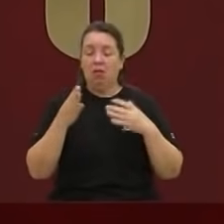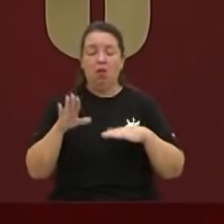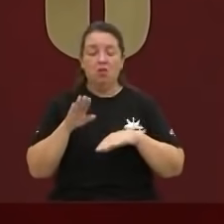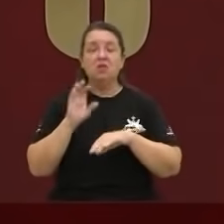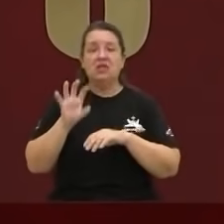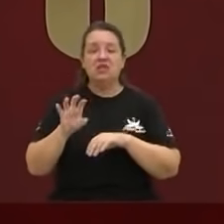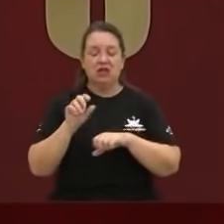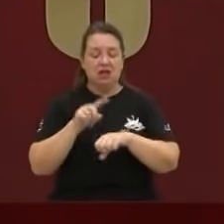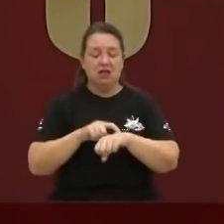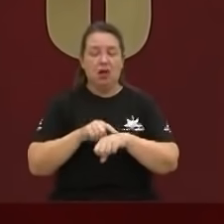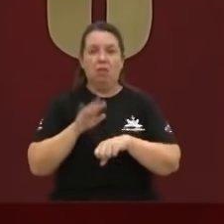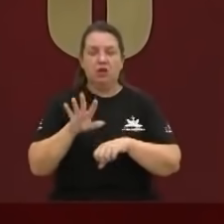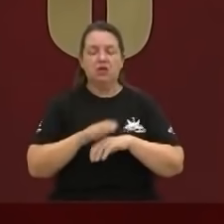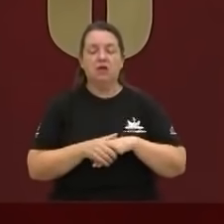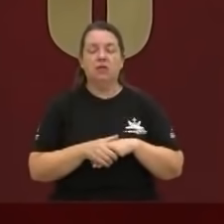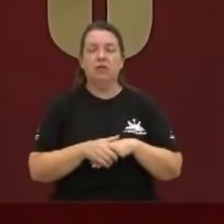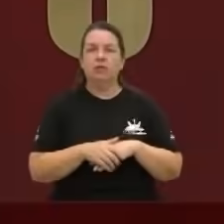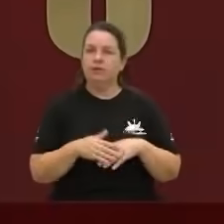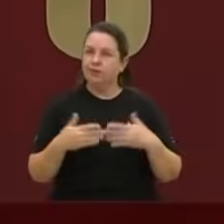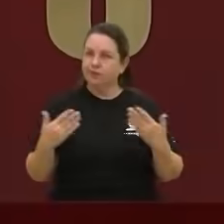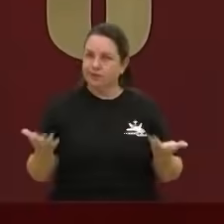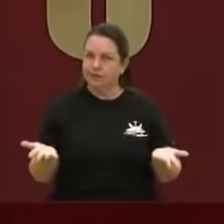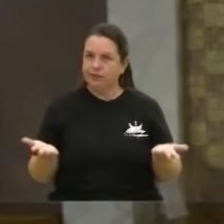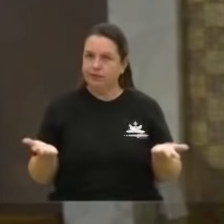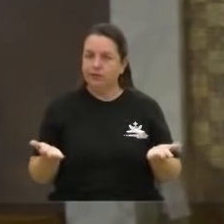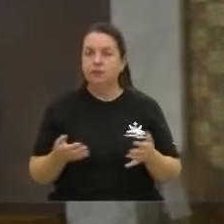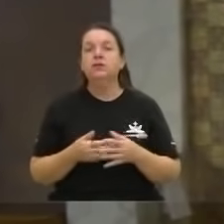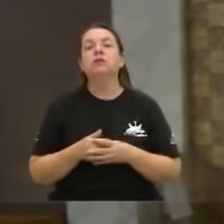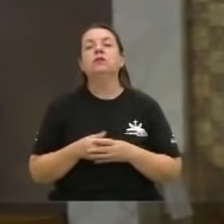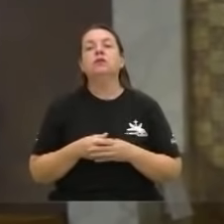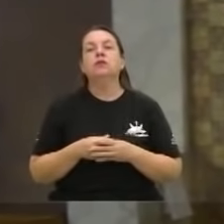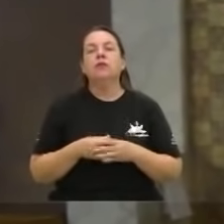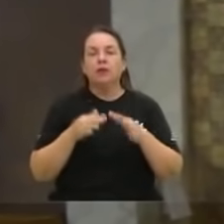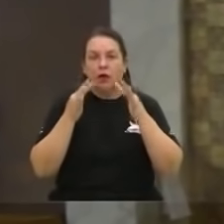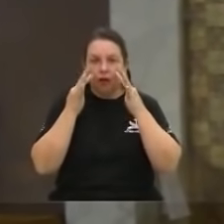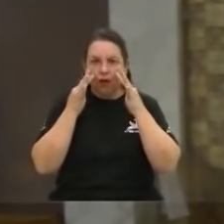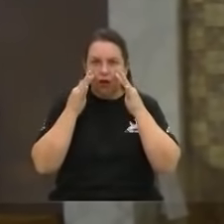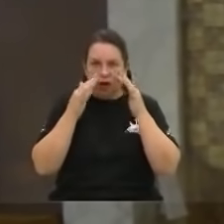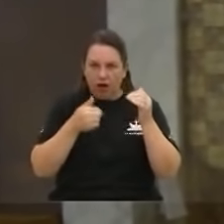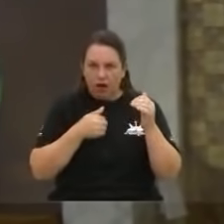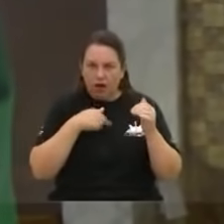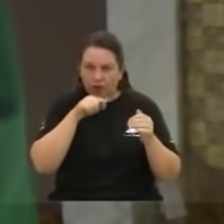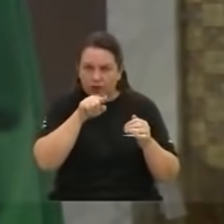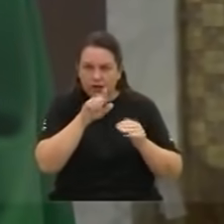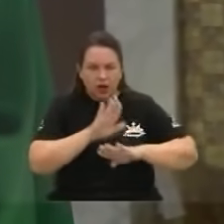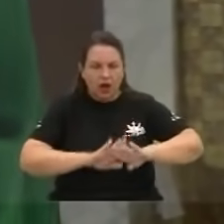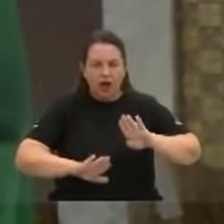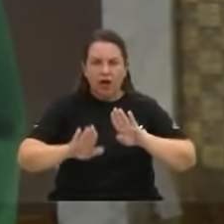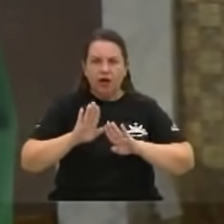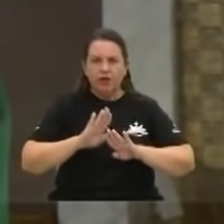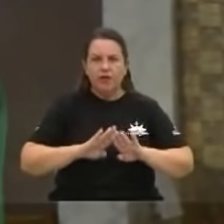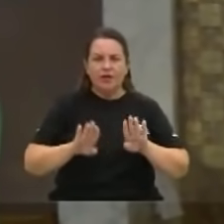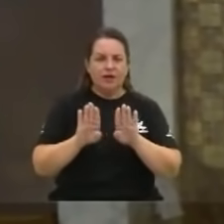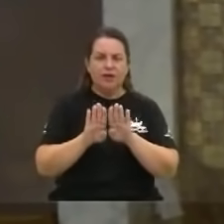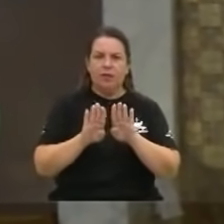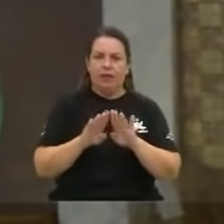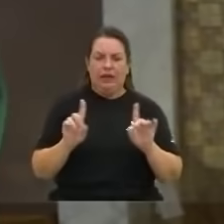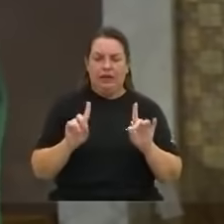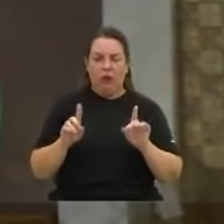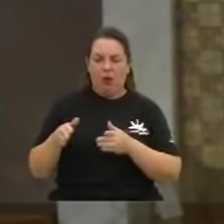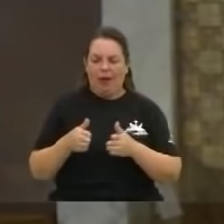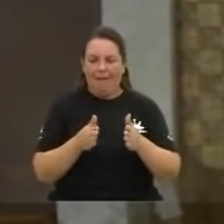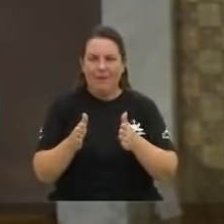estagnados. Impressionante, meus irmãos. Será que eu e você às vezes não estamos à beira do